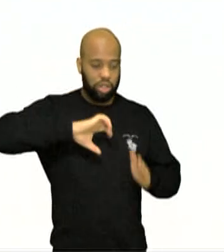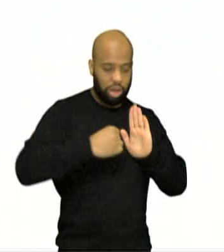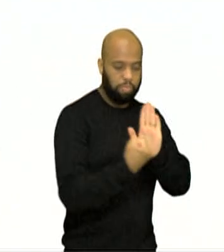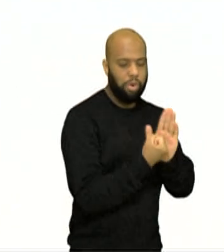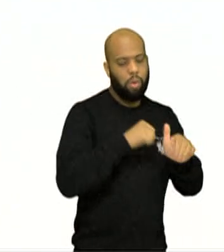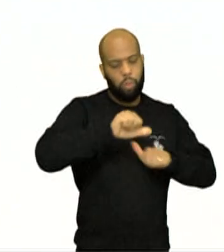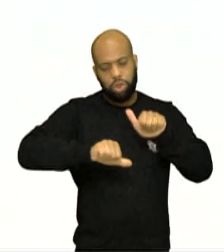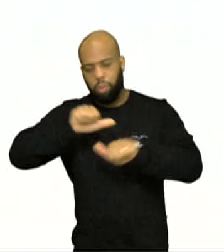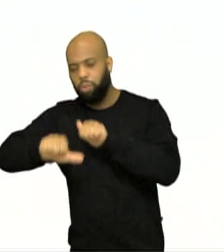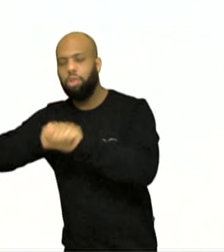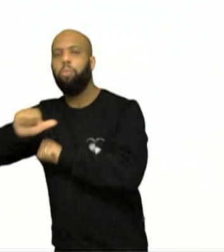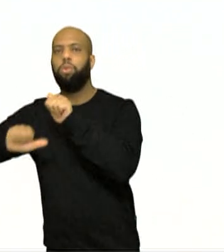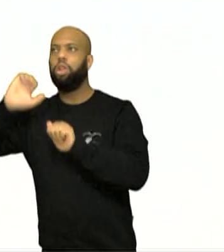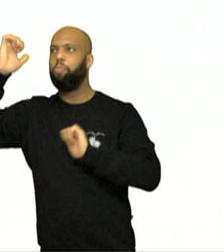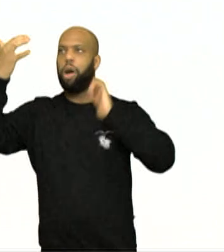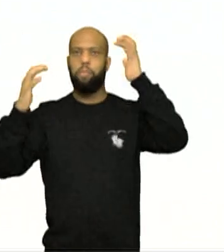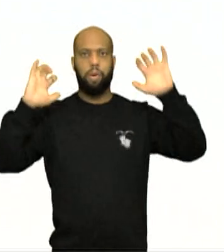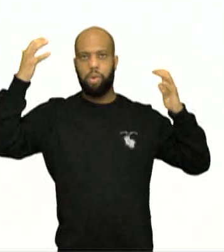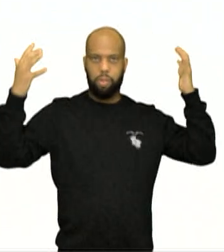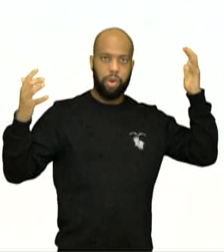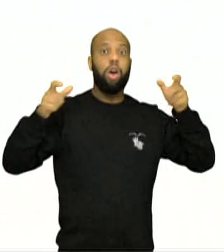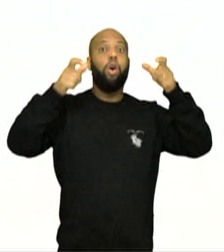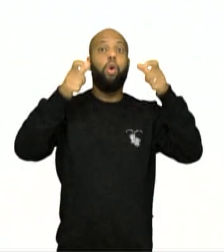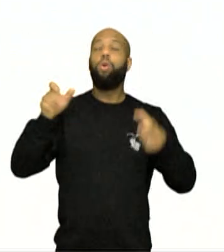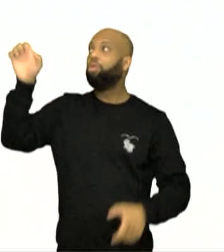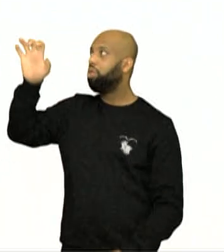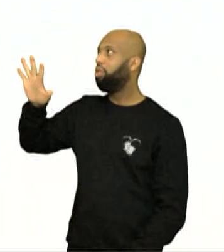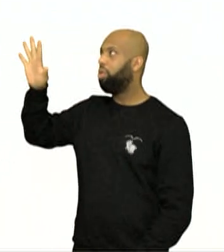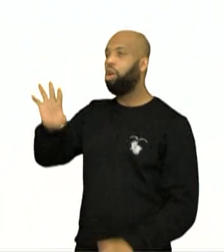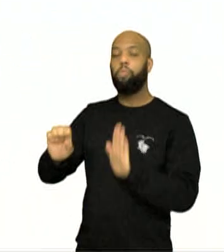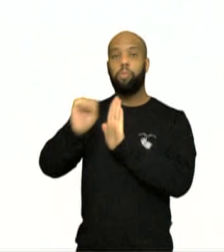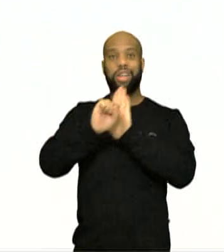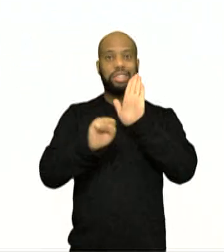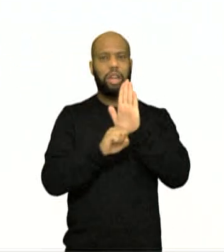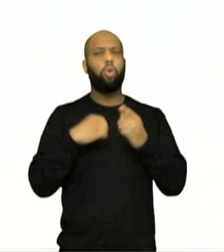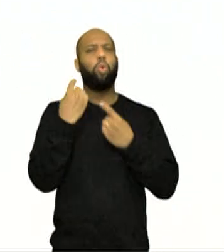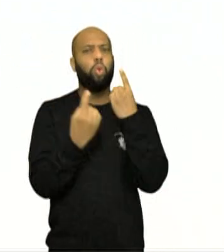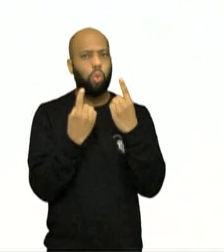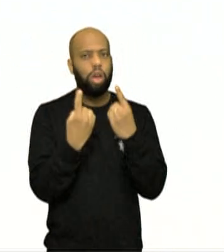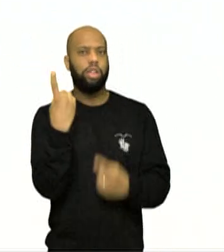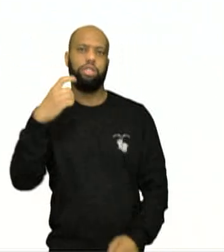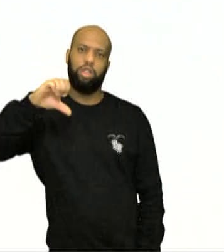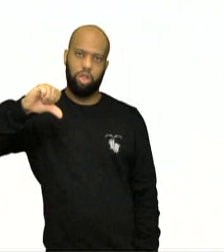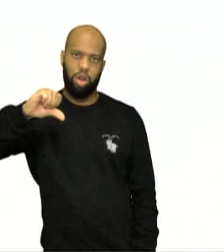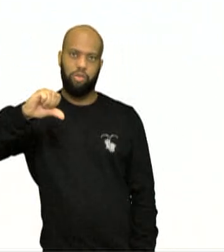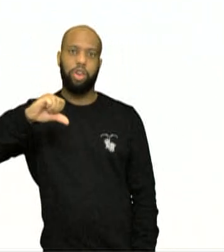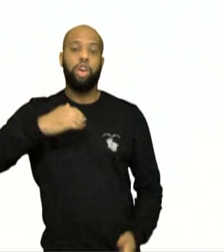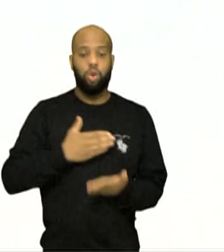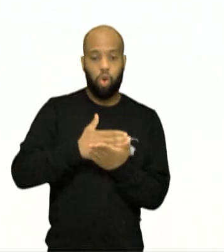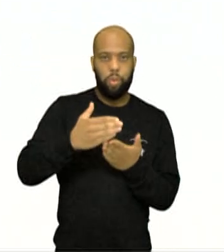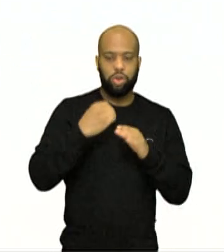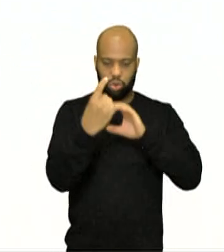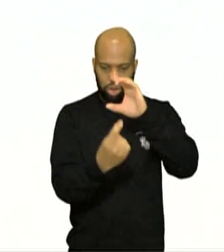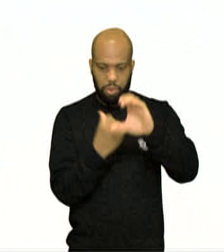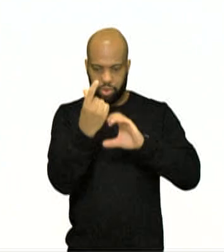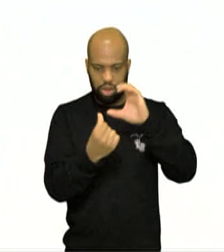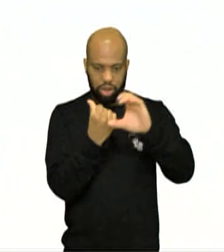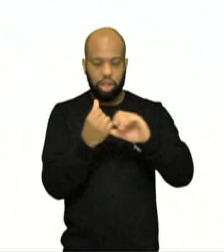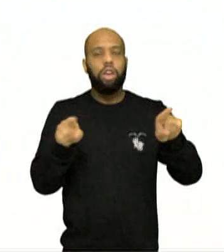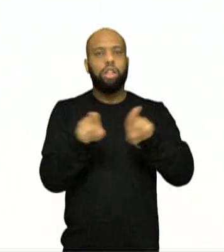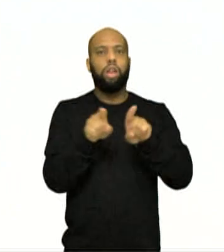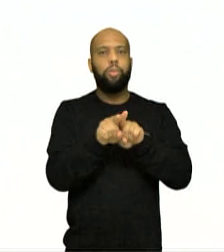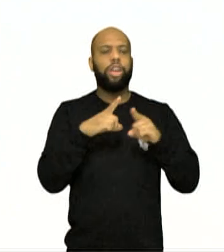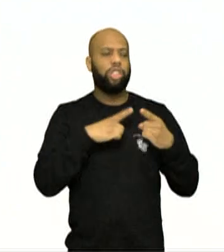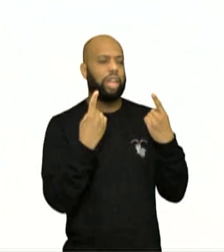grandes transformações que ocorreram na Europa do século XIX, como o advento do capitalismo e também a